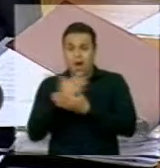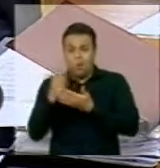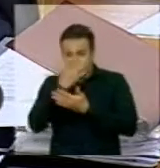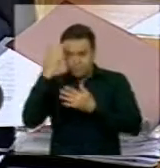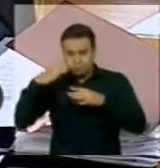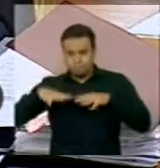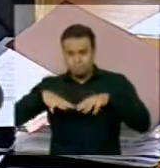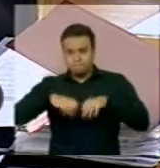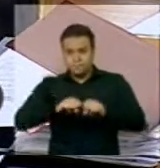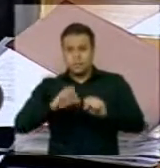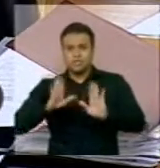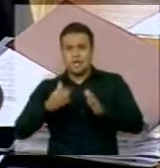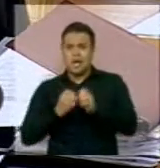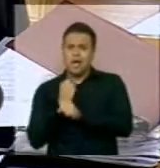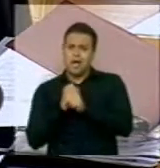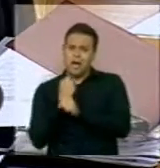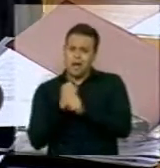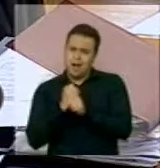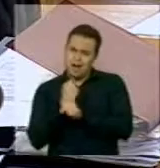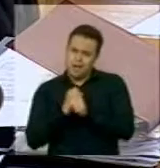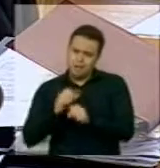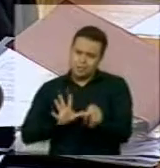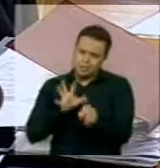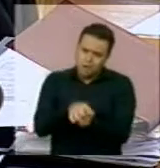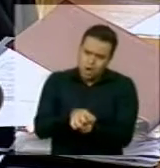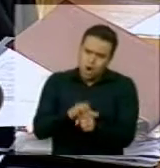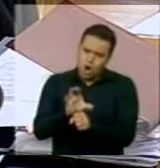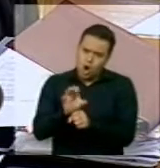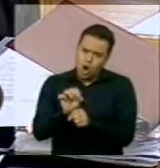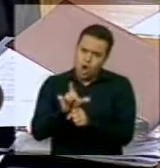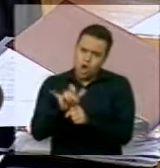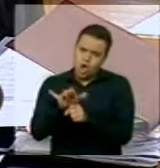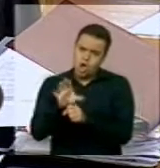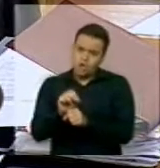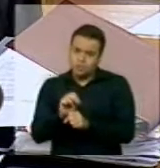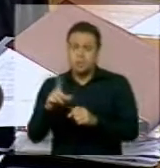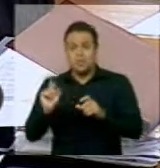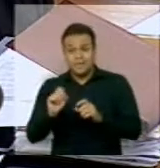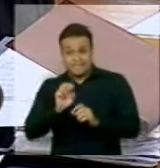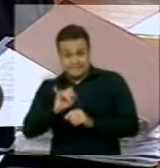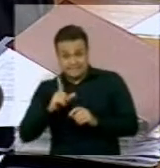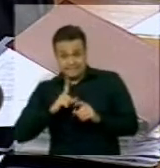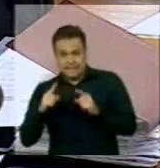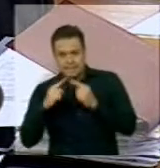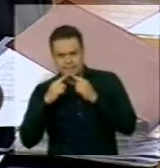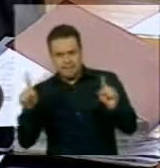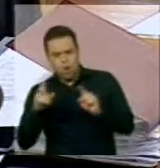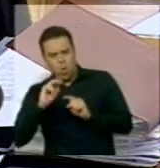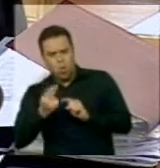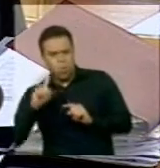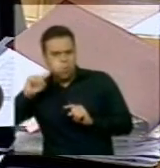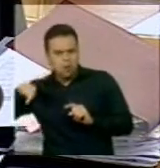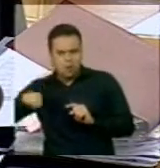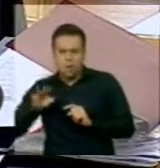nisso, e todos acionarem, no caso de declarações falsas, no caso de fraudes,